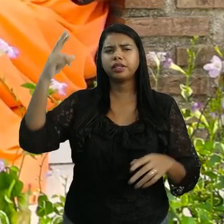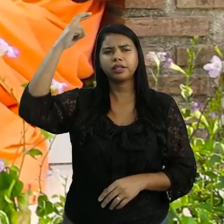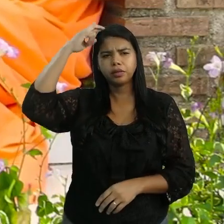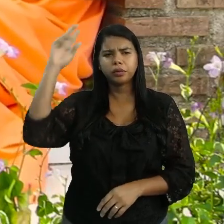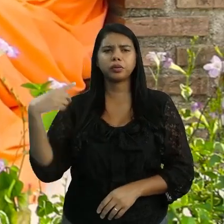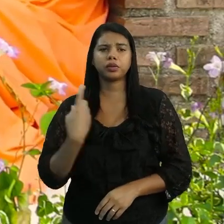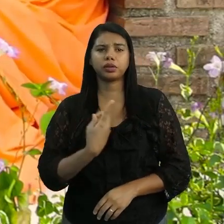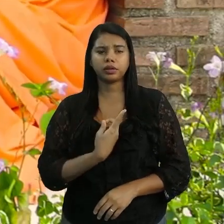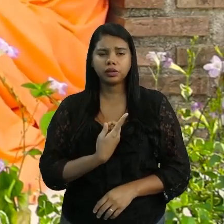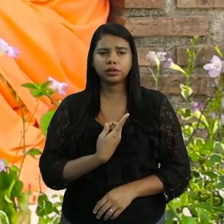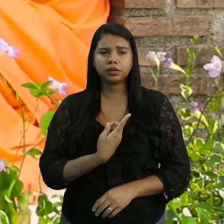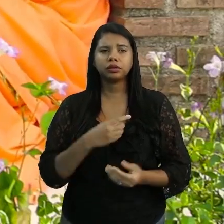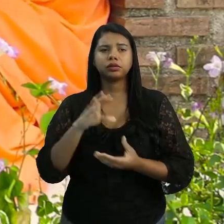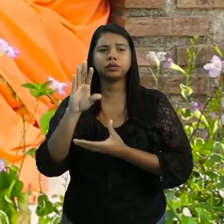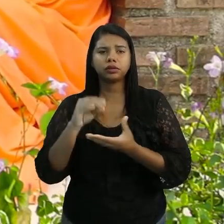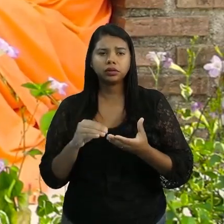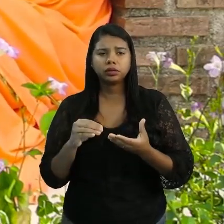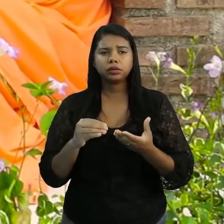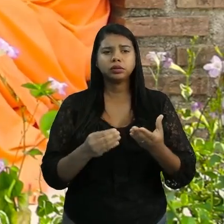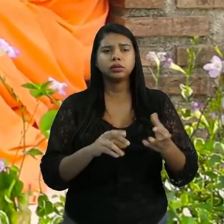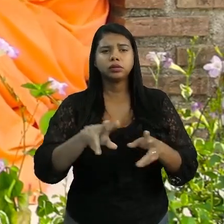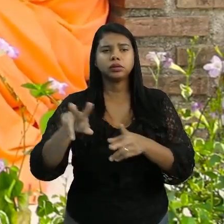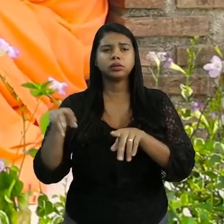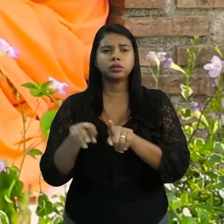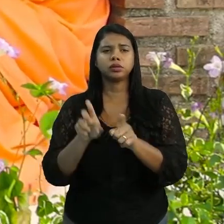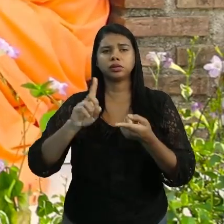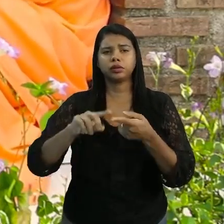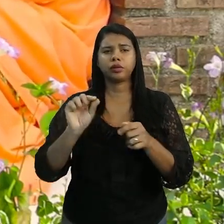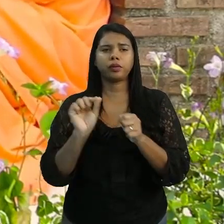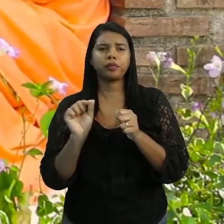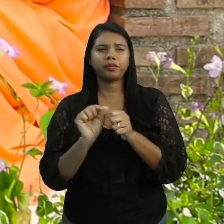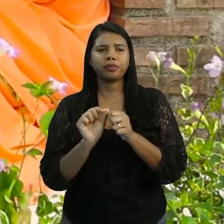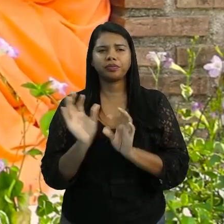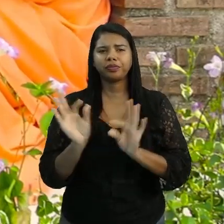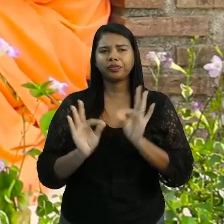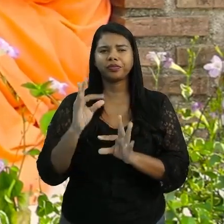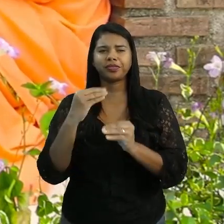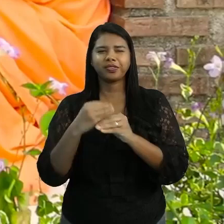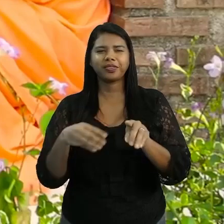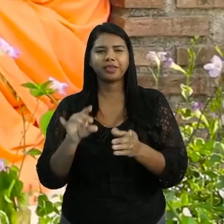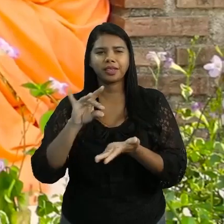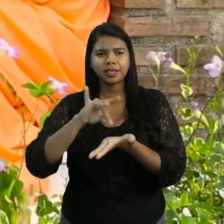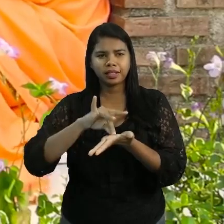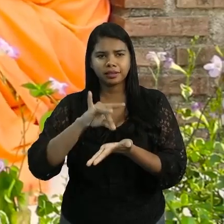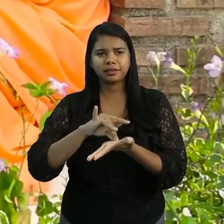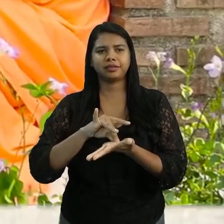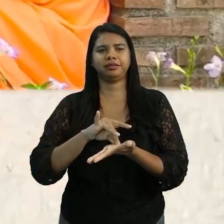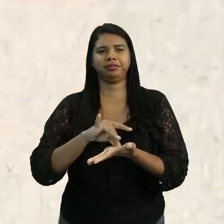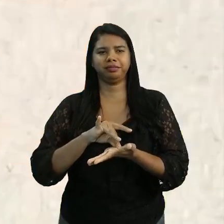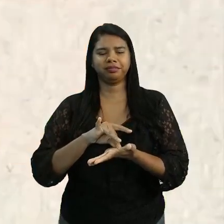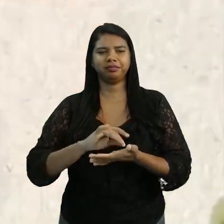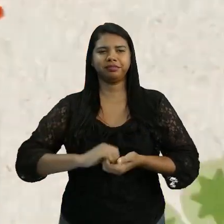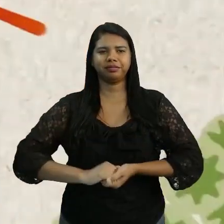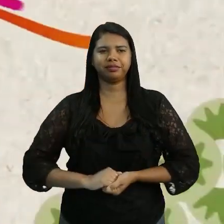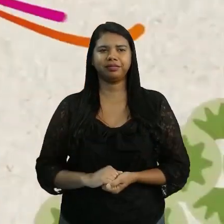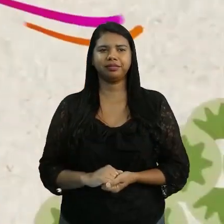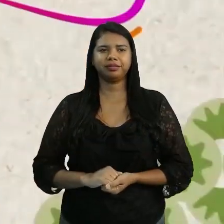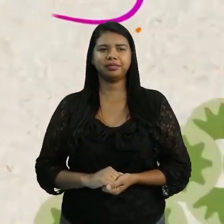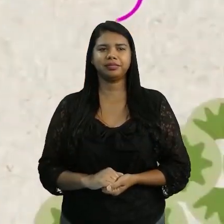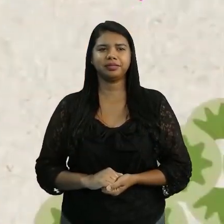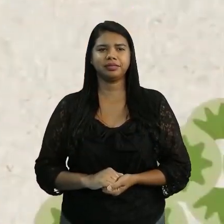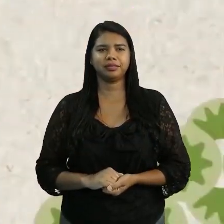não? Não, na Índia tem alguma diferença. Às vezes as viúvas usam branco, né? Sim. Quando elas renunciam, tudo. Mas